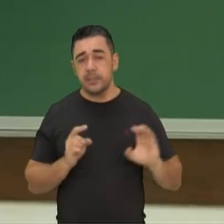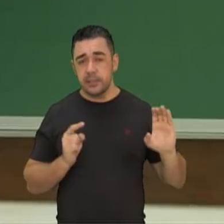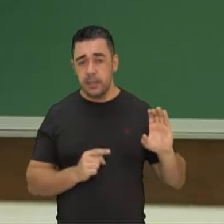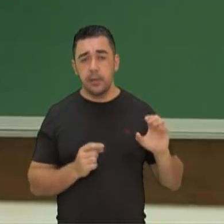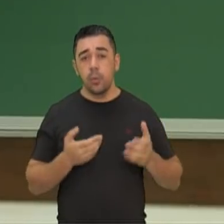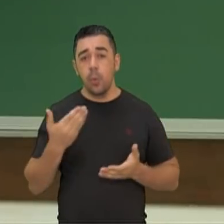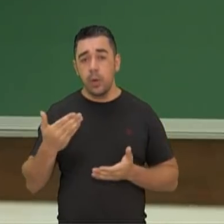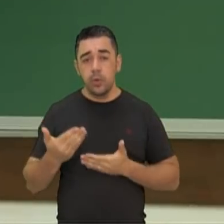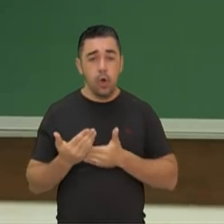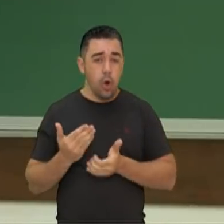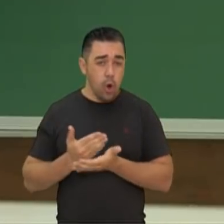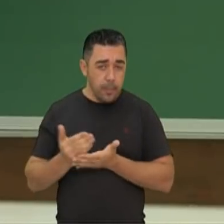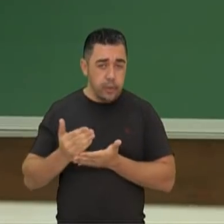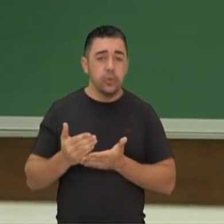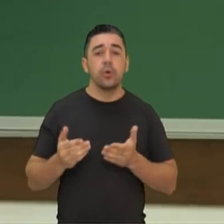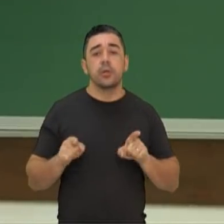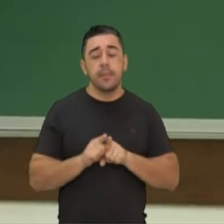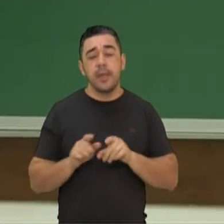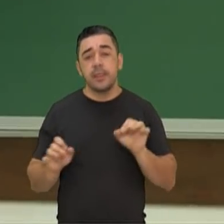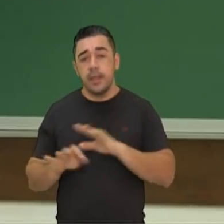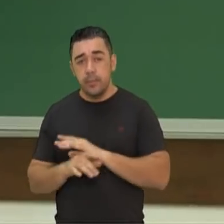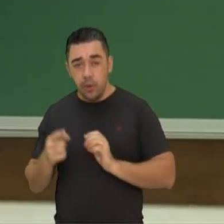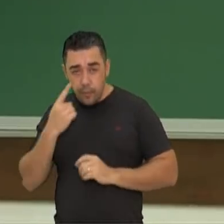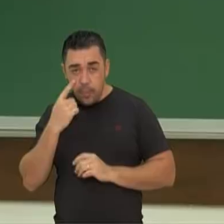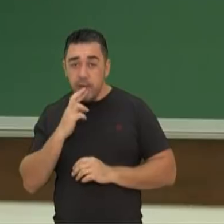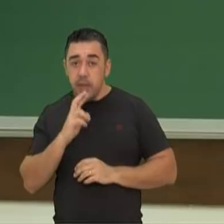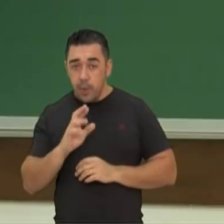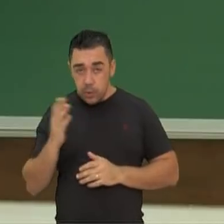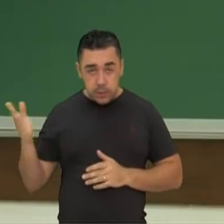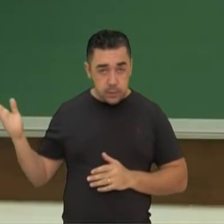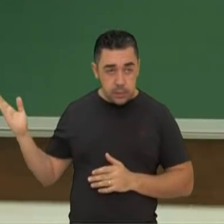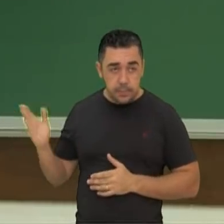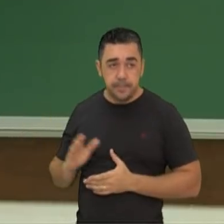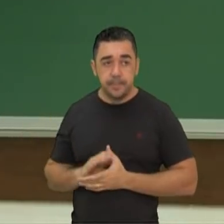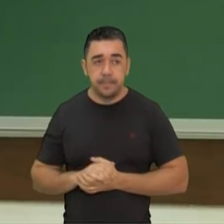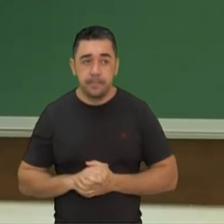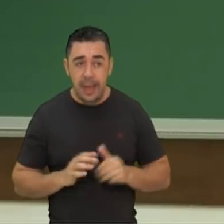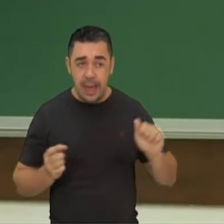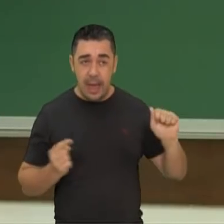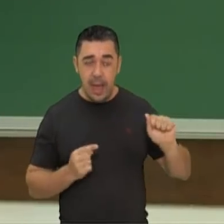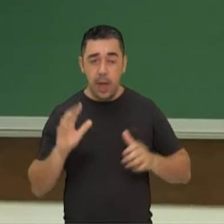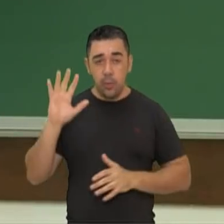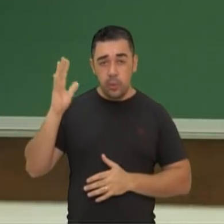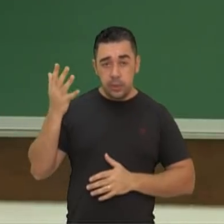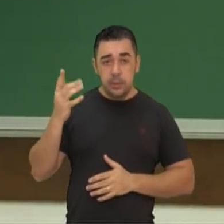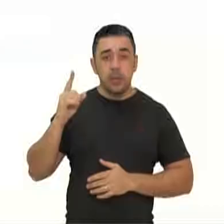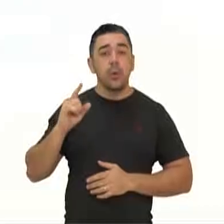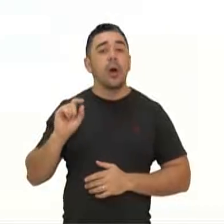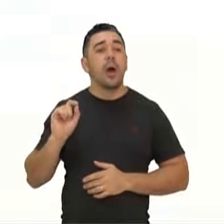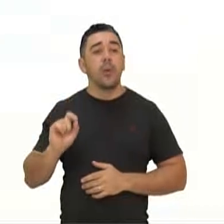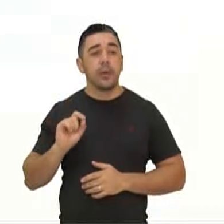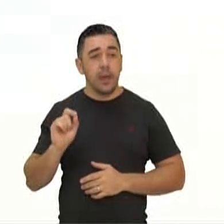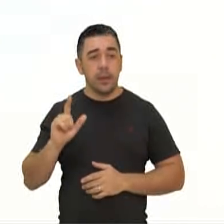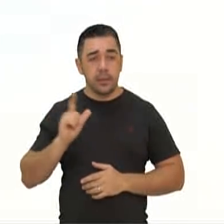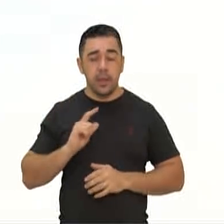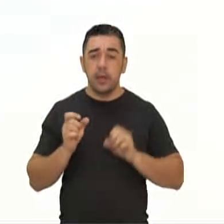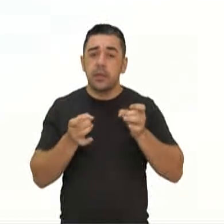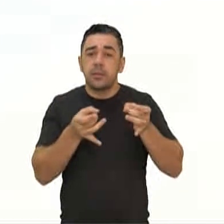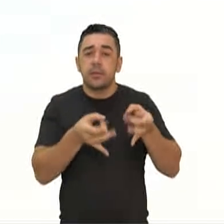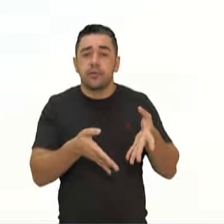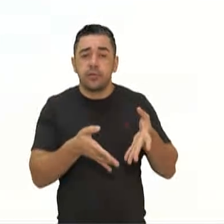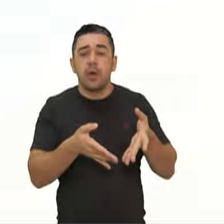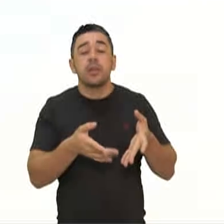quando começou e terminou, né? Vamos ver a nossa resposta? Letra A, ocorreu que foram